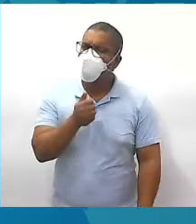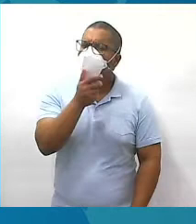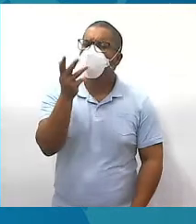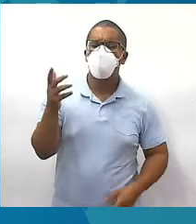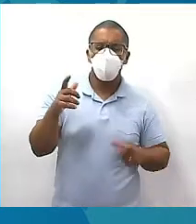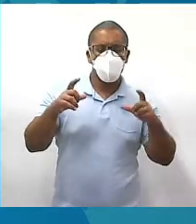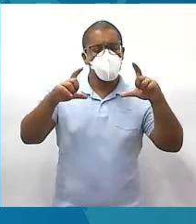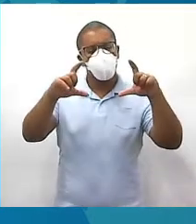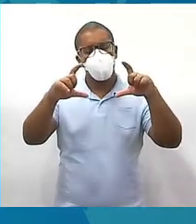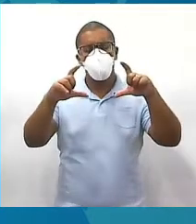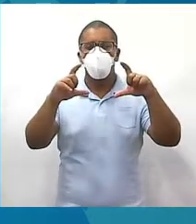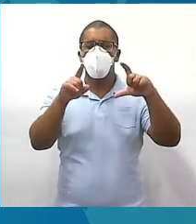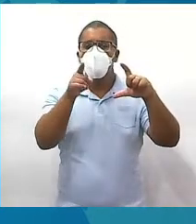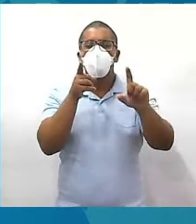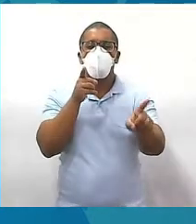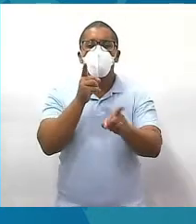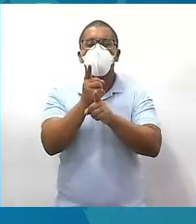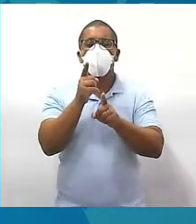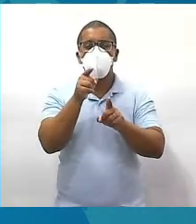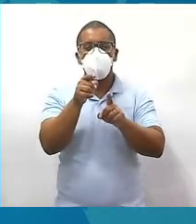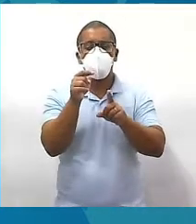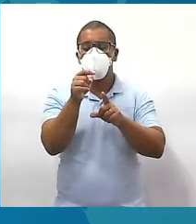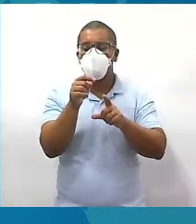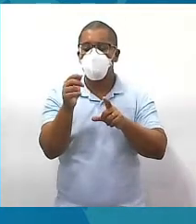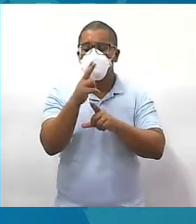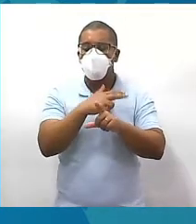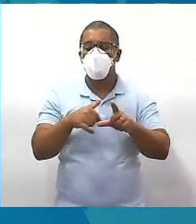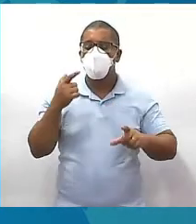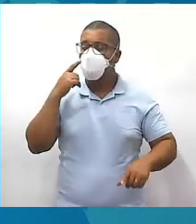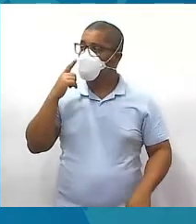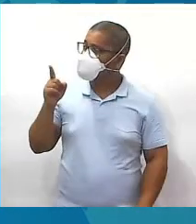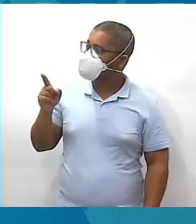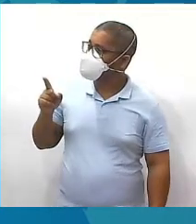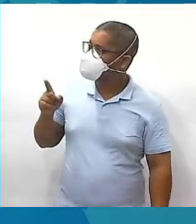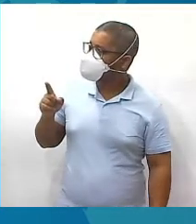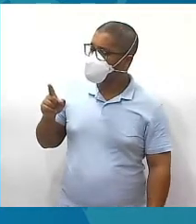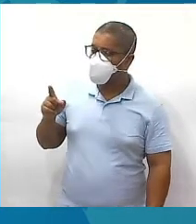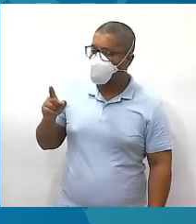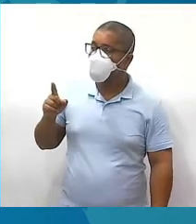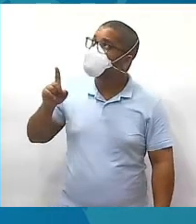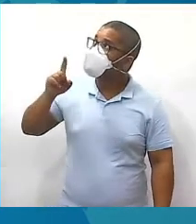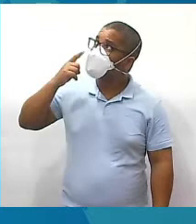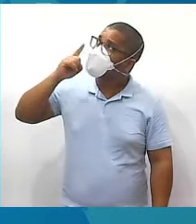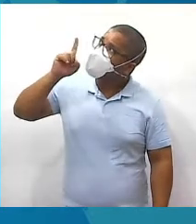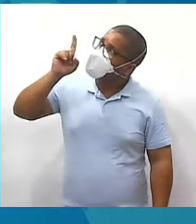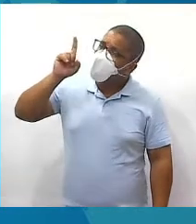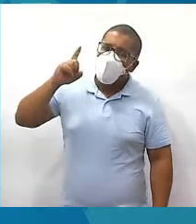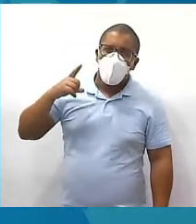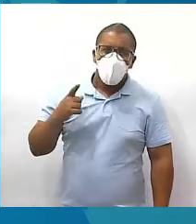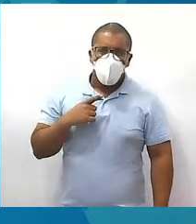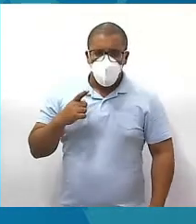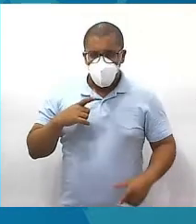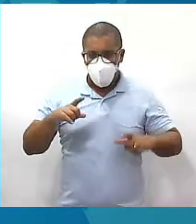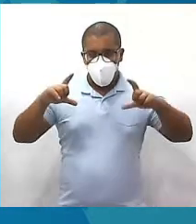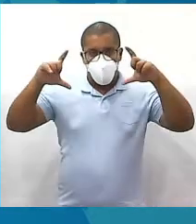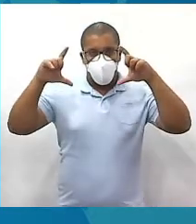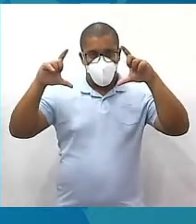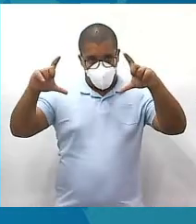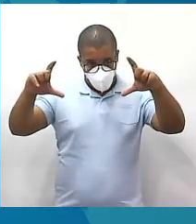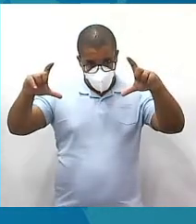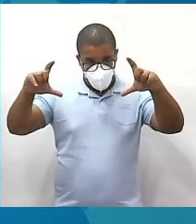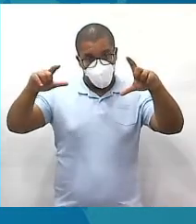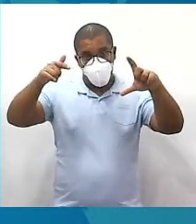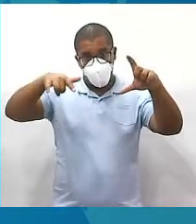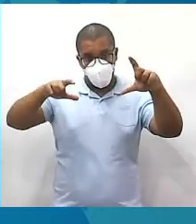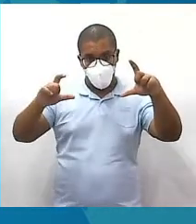de circunferência você identifica na composição? Olha o alvo lá com calma, tá? Eu tenho um contorno maior e tenho um